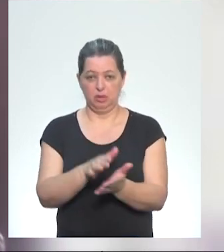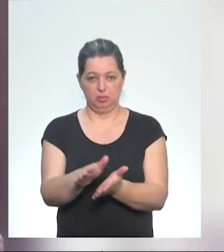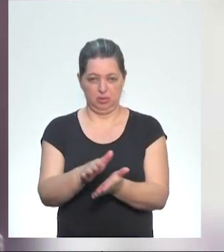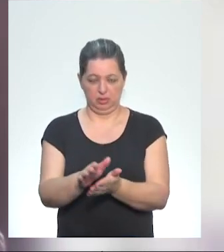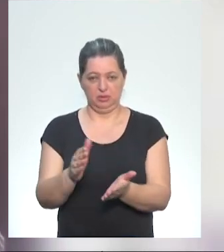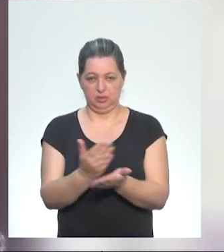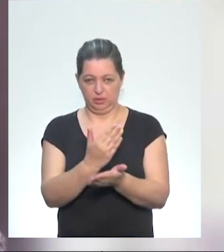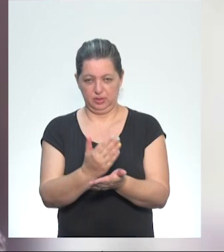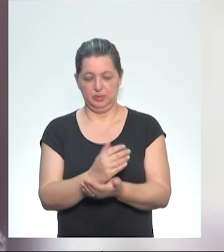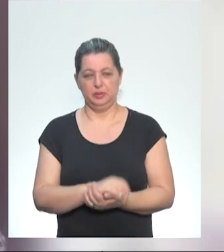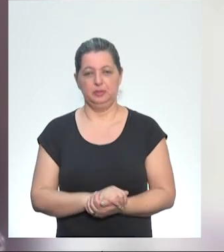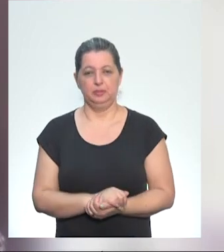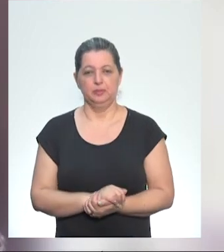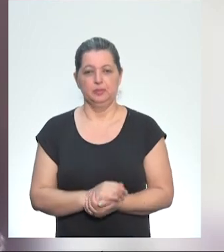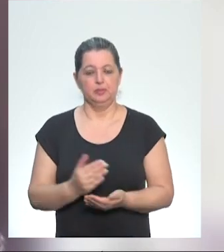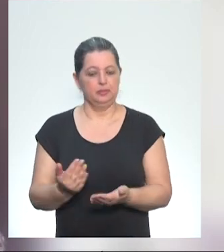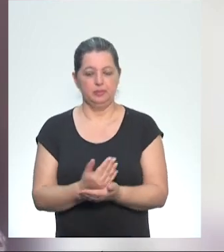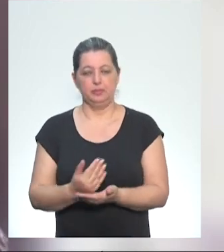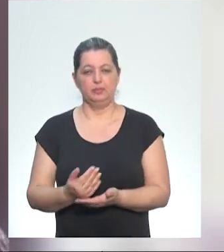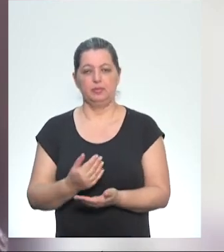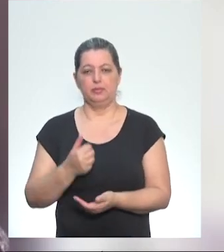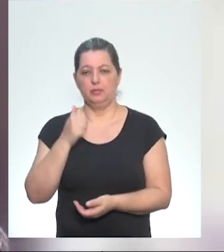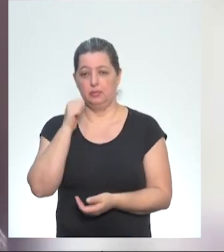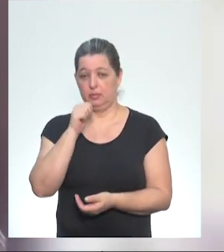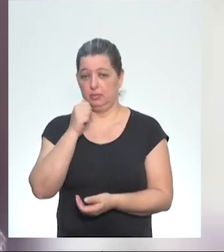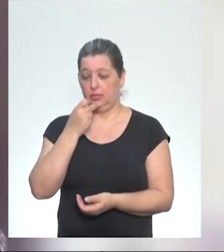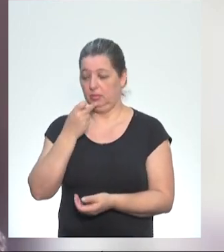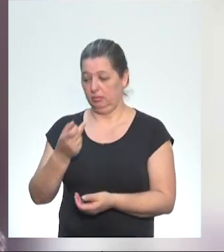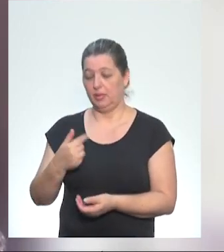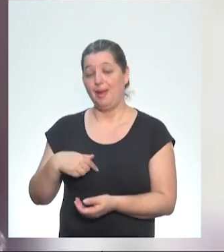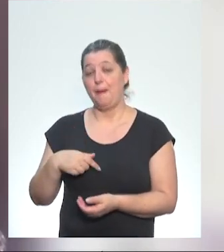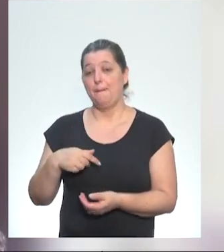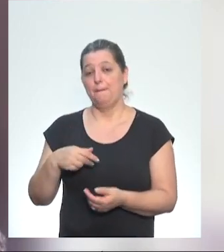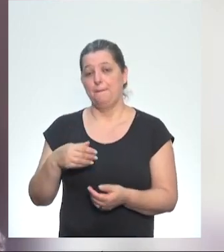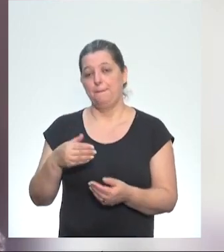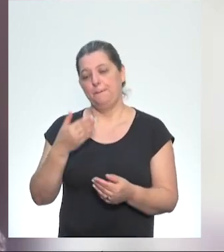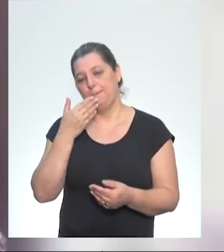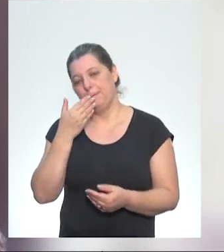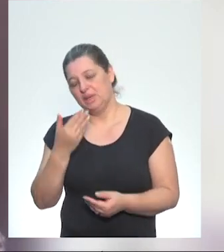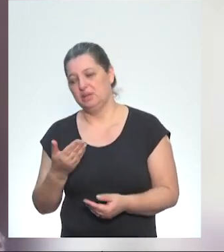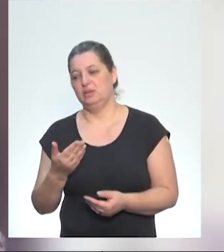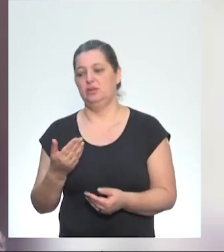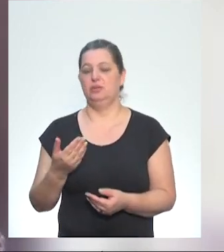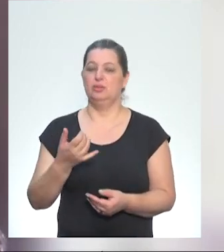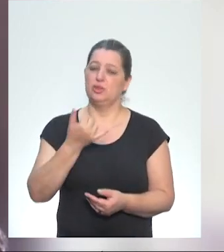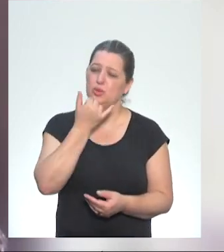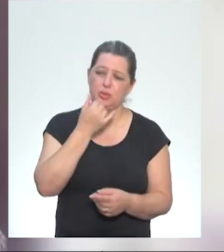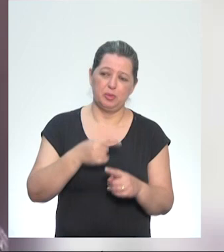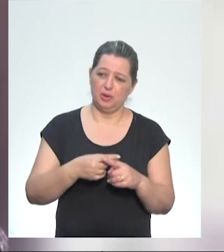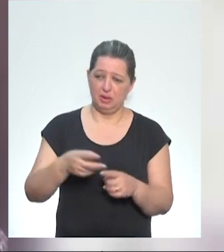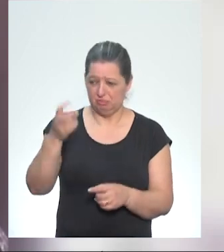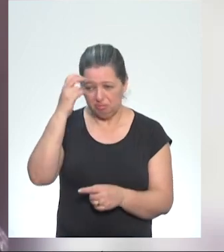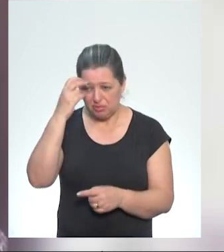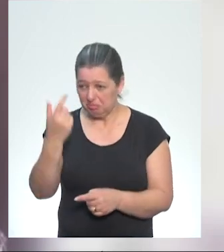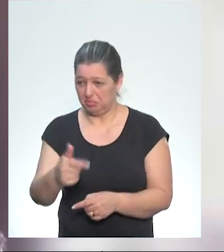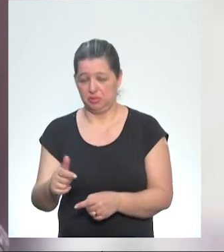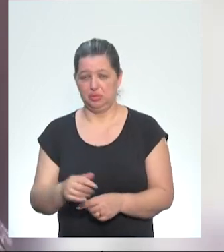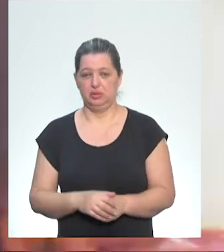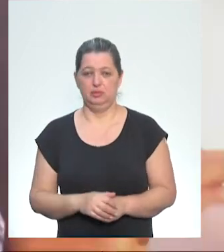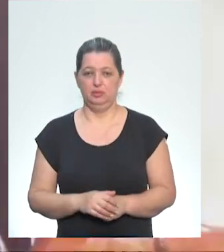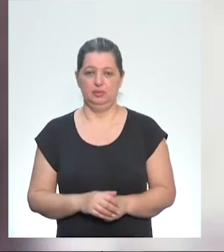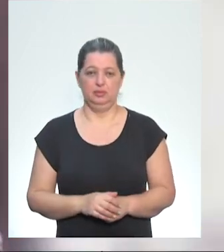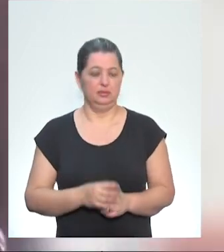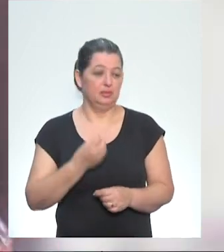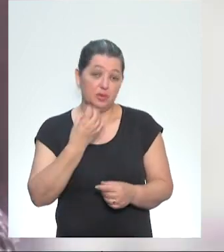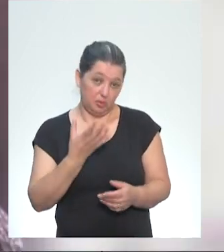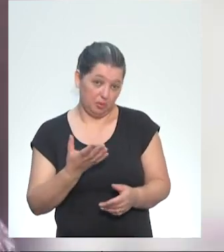quando ela vai no começo do livro, ela vira e fala assim, ah, peço desculpas por eu não ter tanta cultura e tudo mais, tudo bem que eu li esse